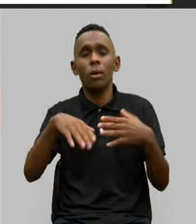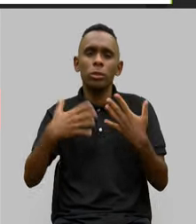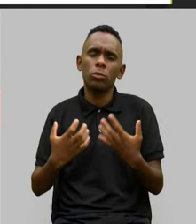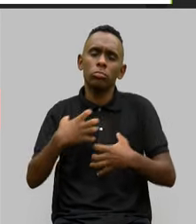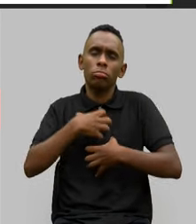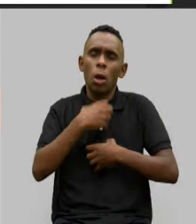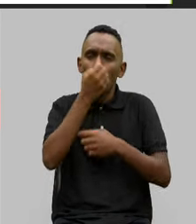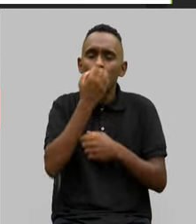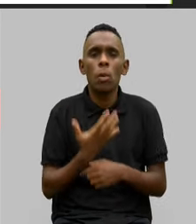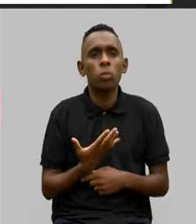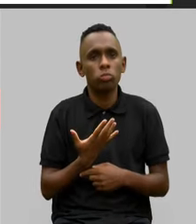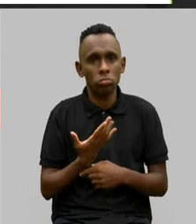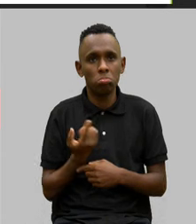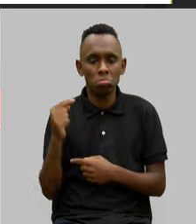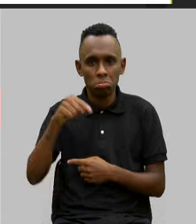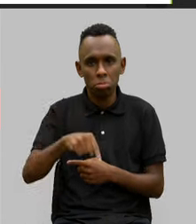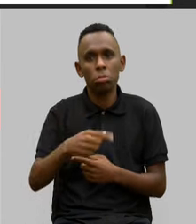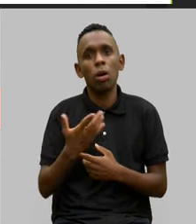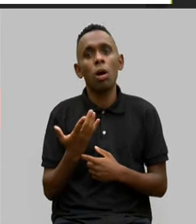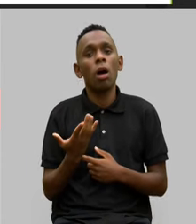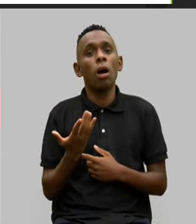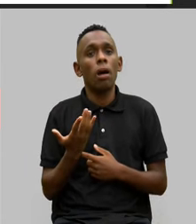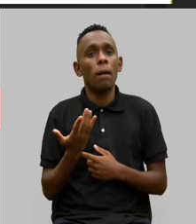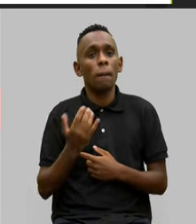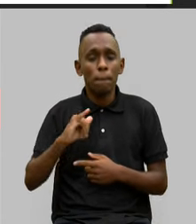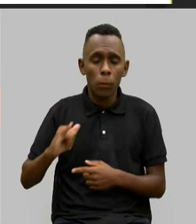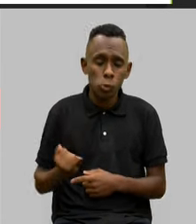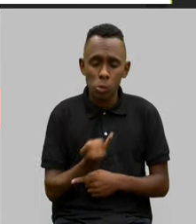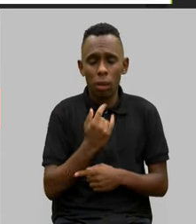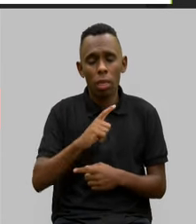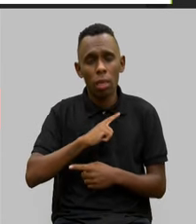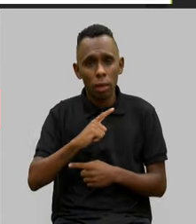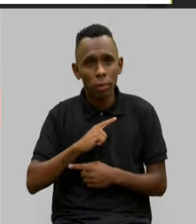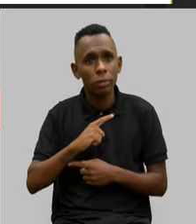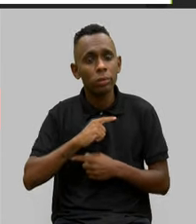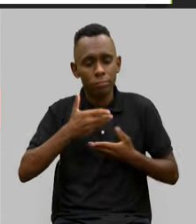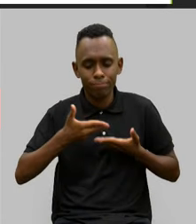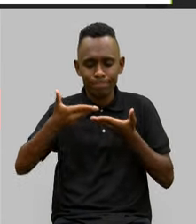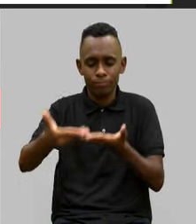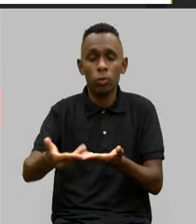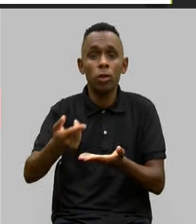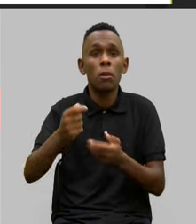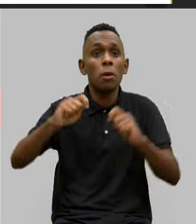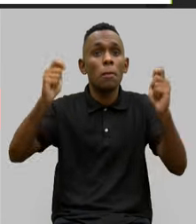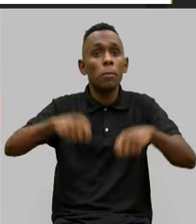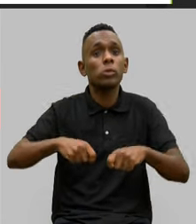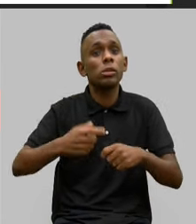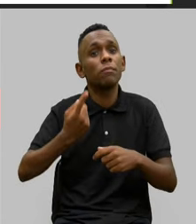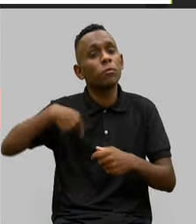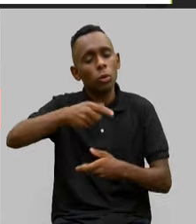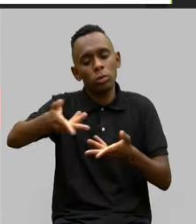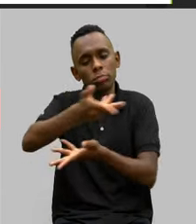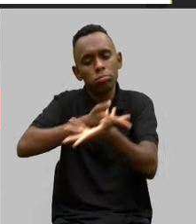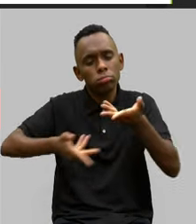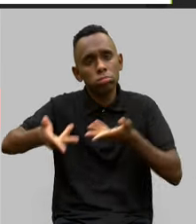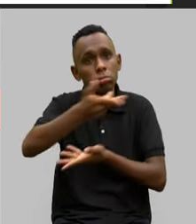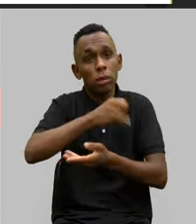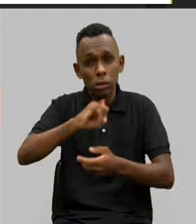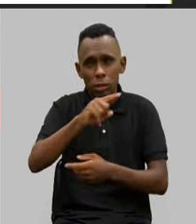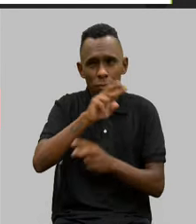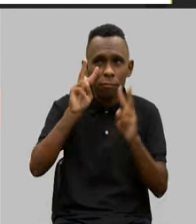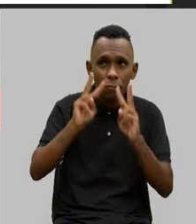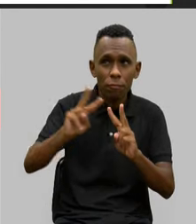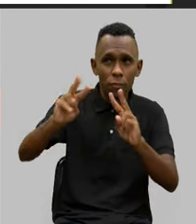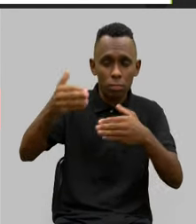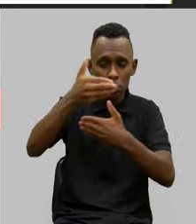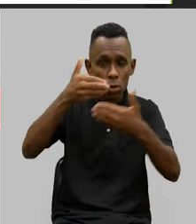bom estar aqui é muito bom eh ter receber esse convite para que a gente possa conversar se vocês olharem